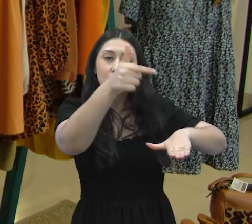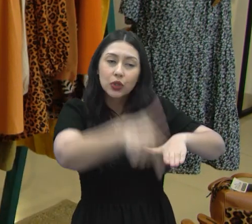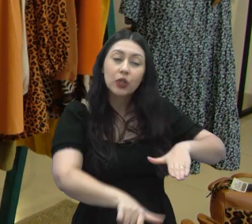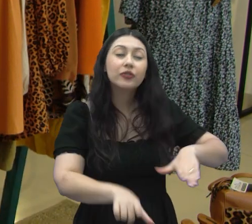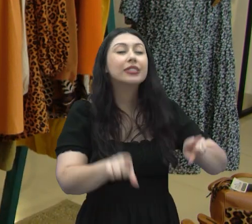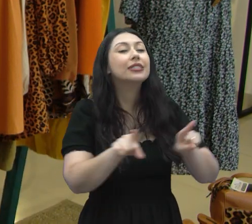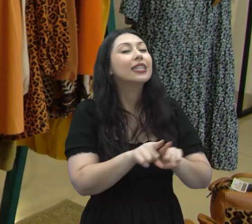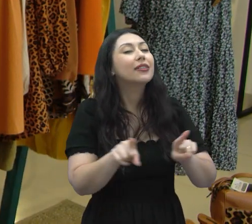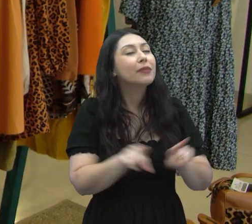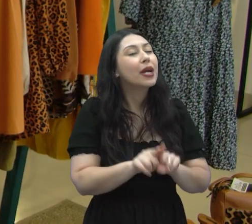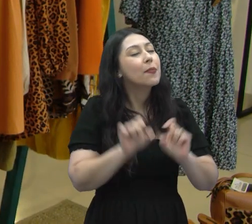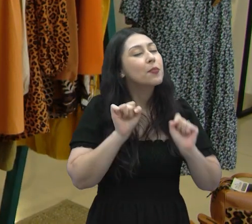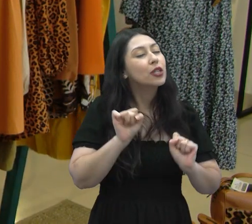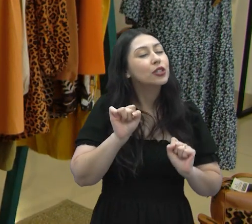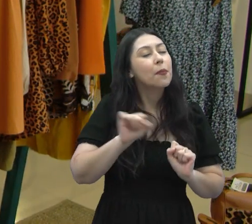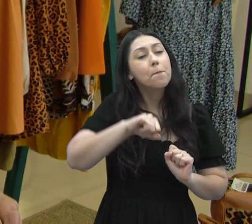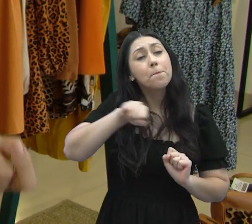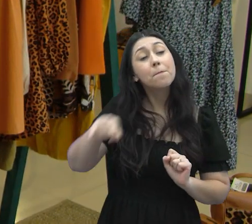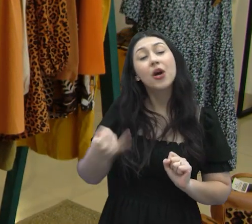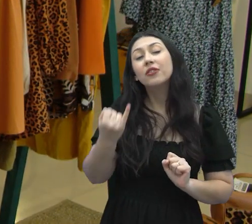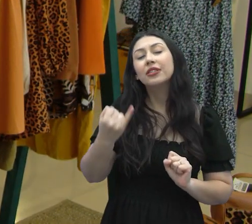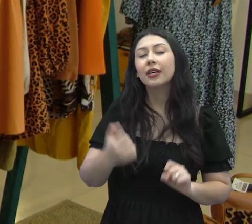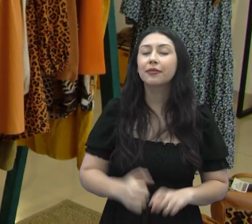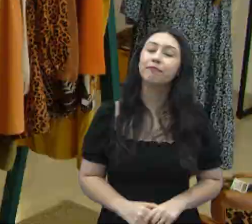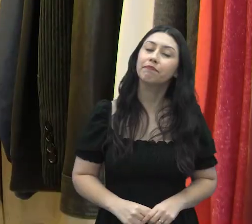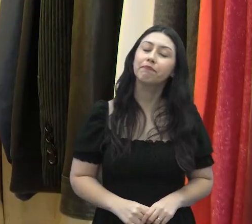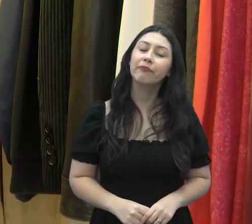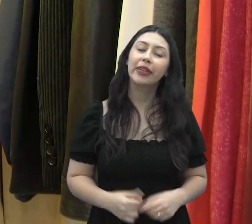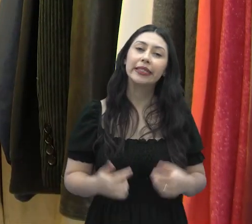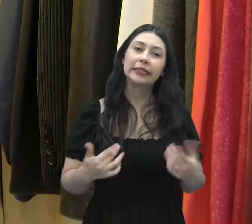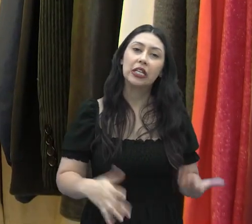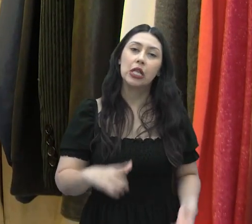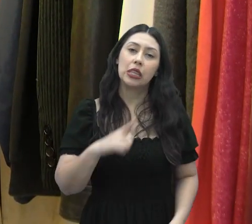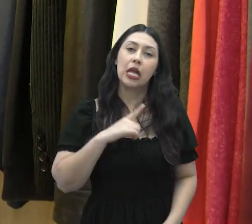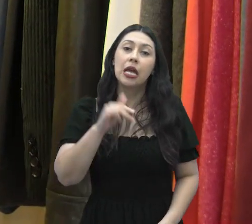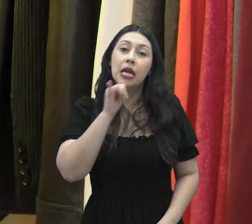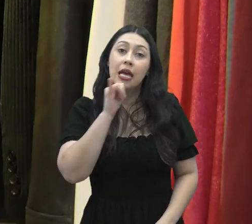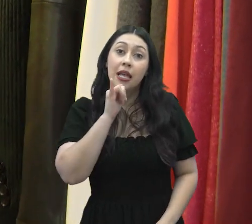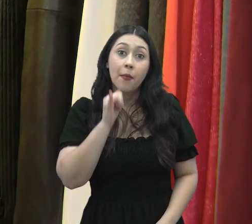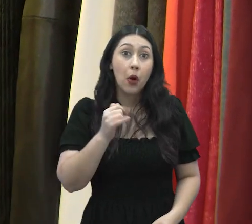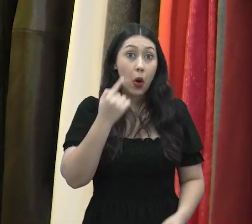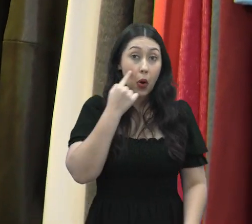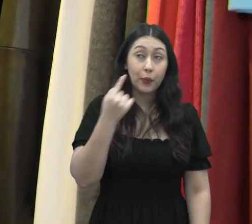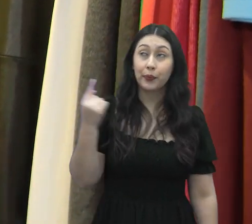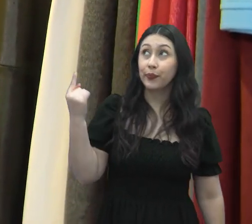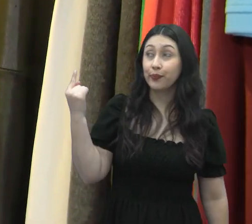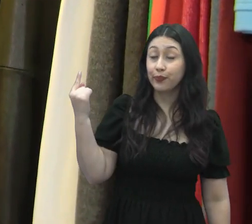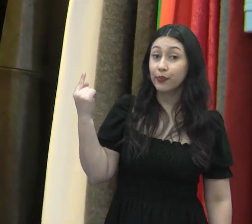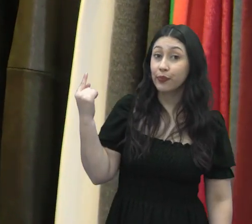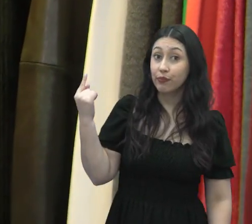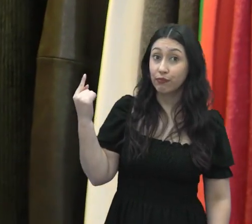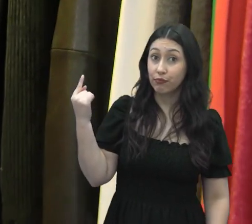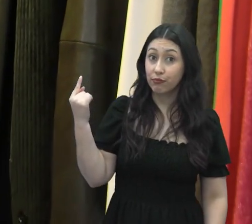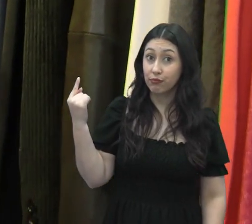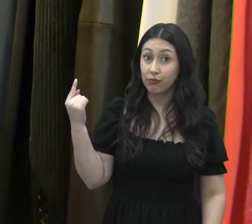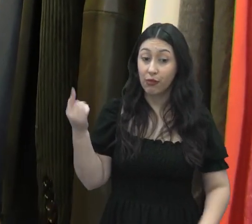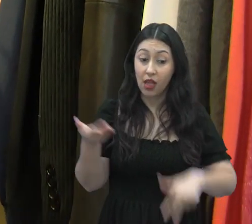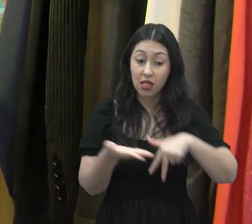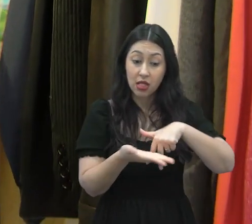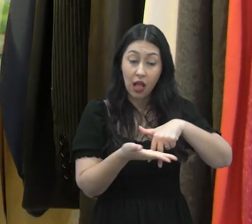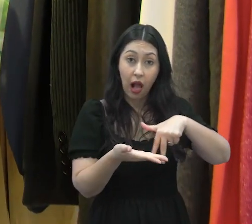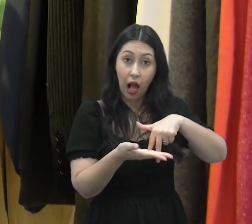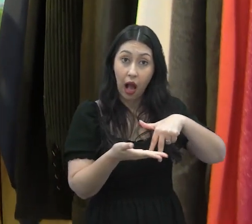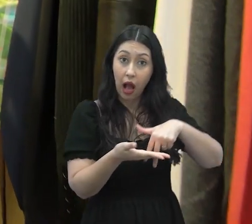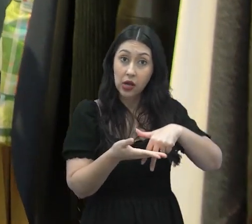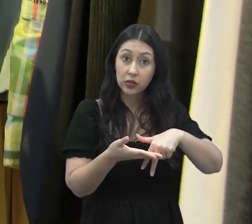mais, ou até voltar numa forma de reutilização. E a gente tem alguns exemplos como esse daqui. Uma peça